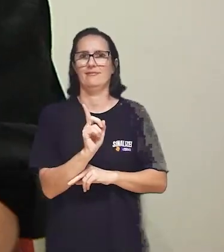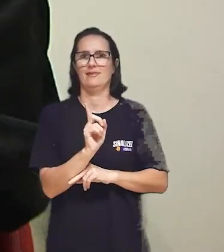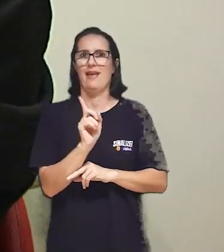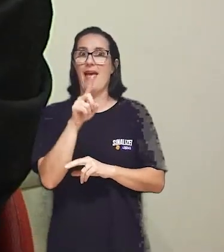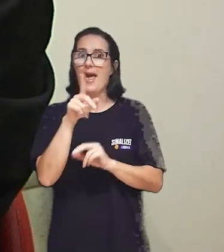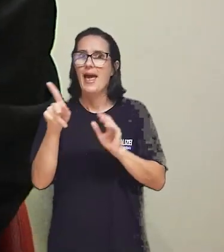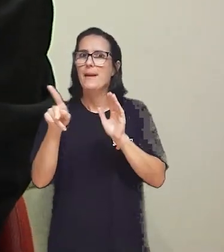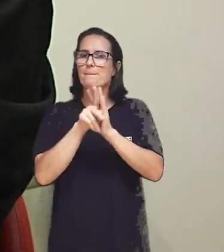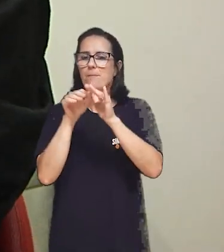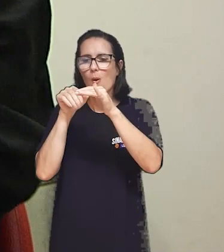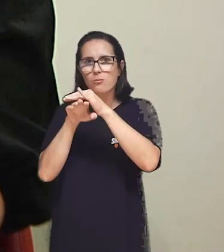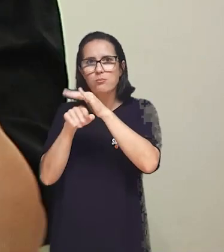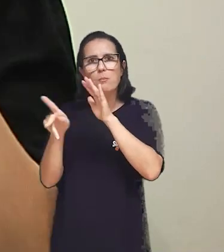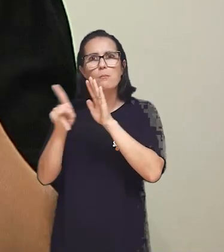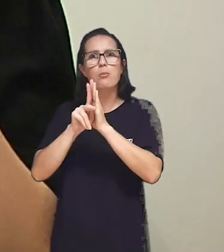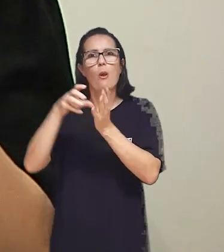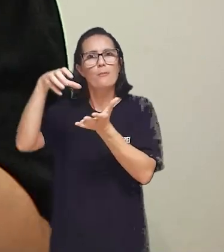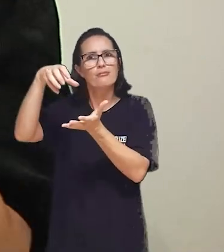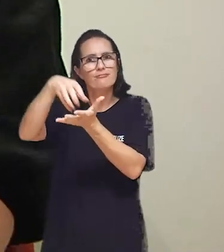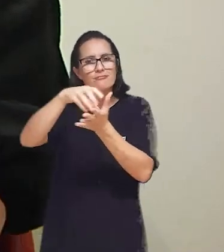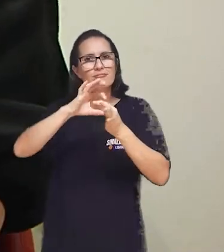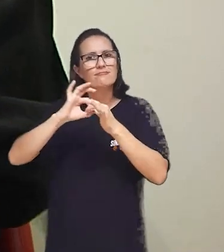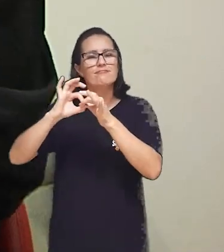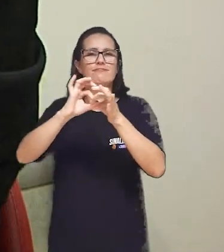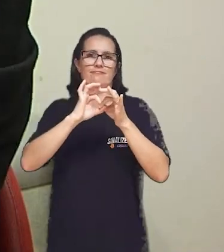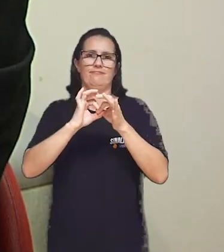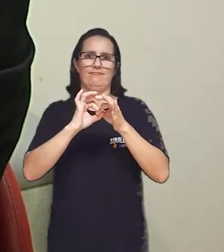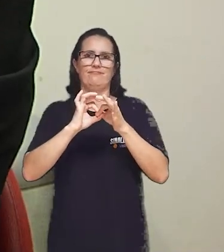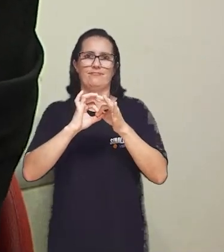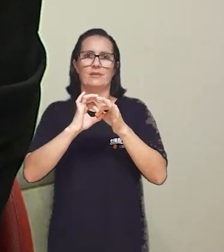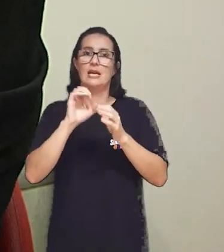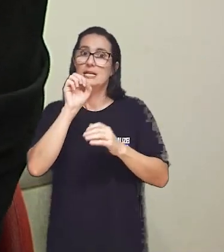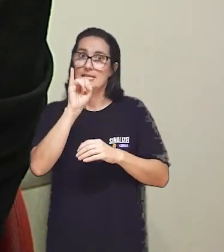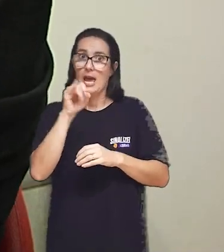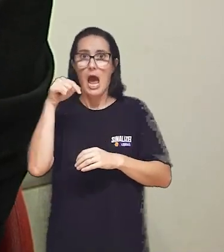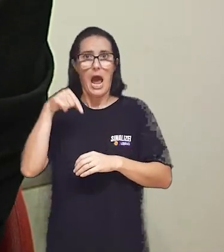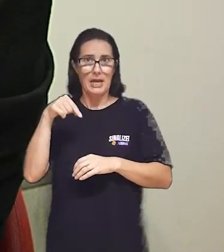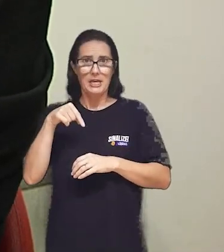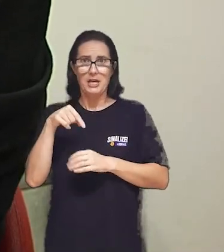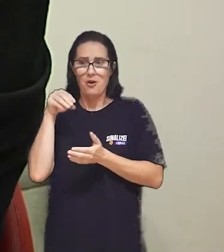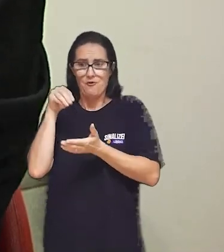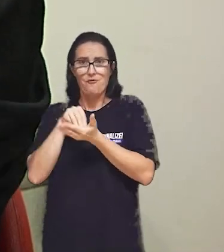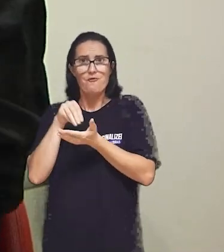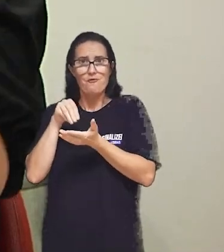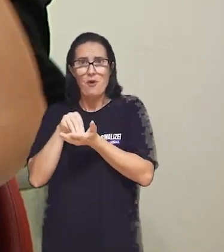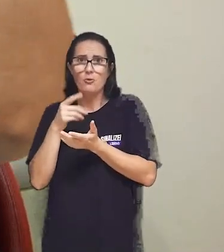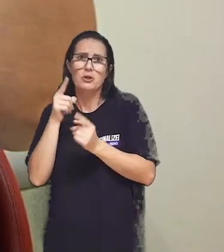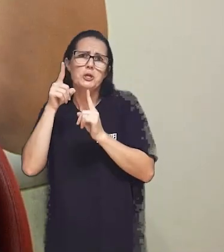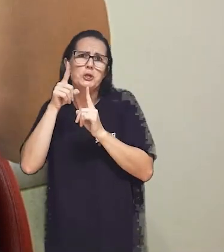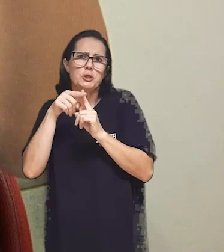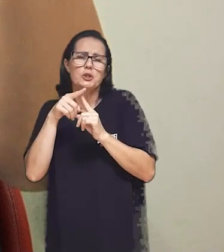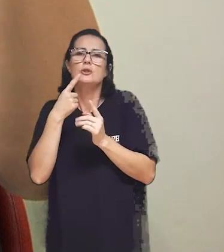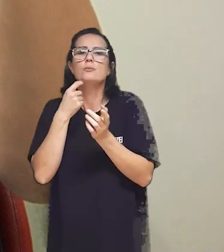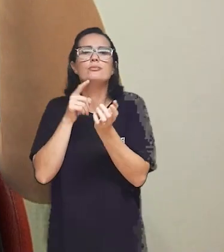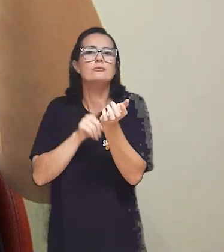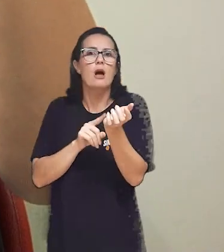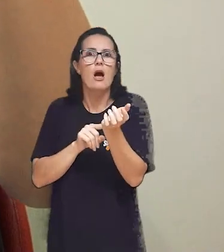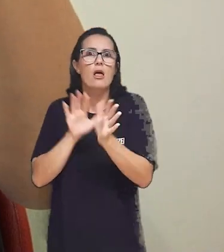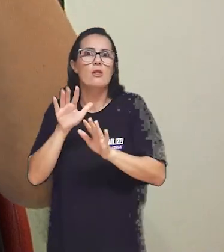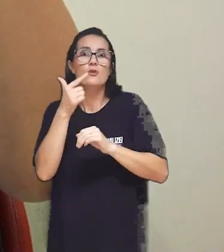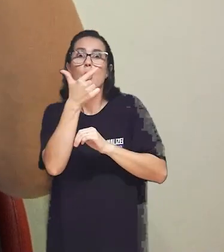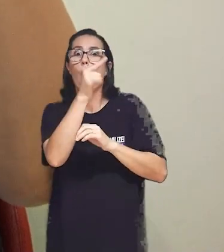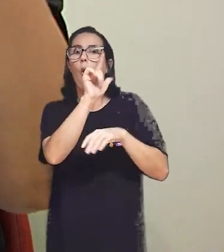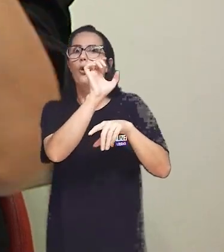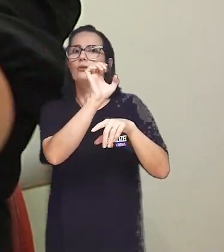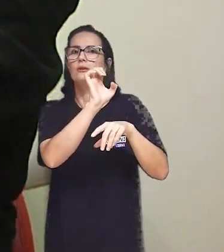hemorrede, que o estoque da hemorrede está adequado, porque se eu tenho uma tipagem baixa aqui, eu posso ter ela excedente em